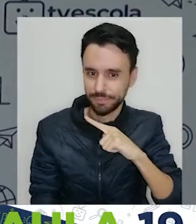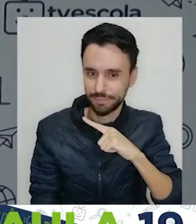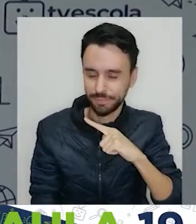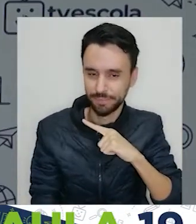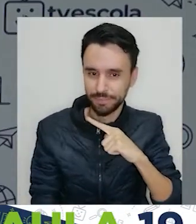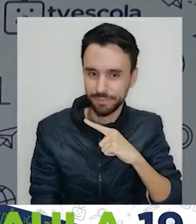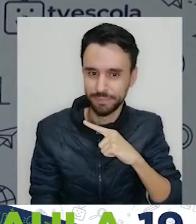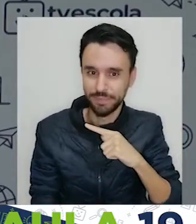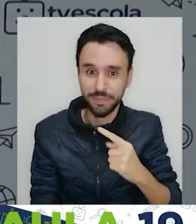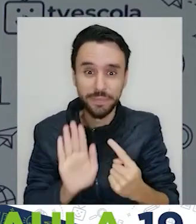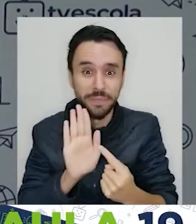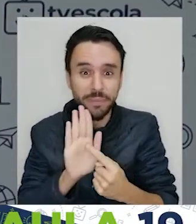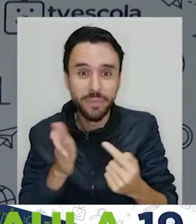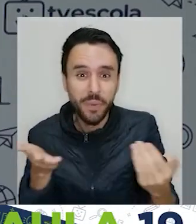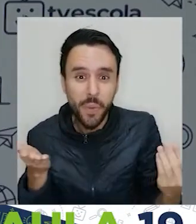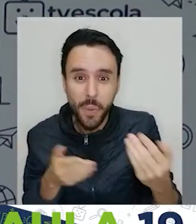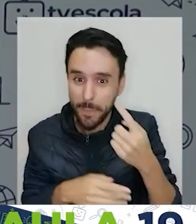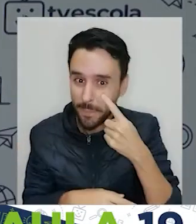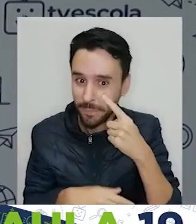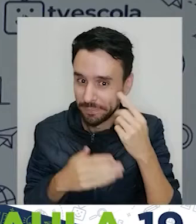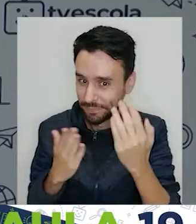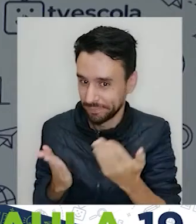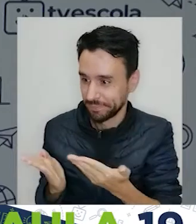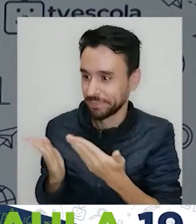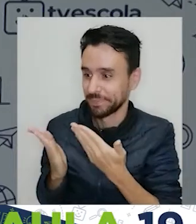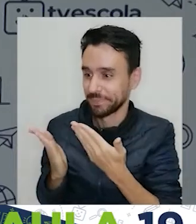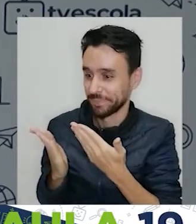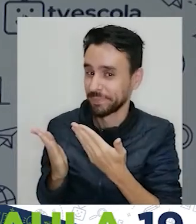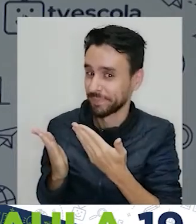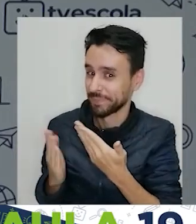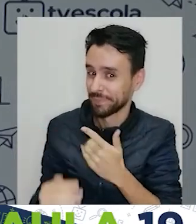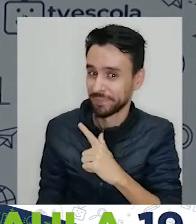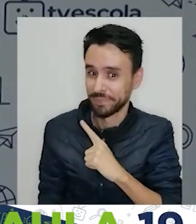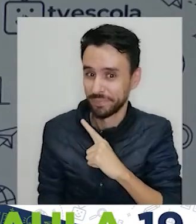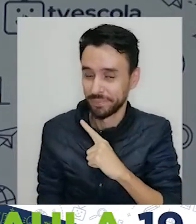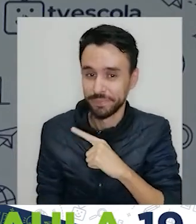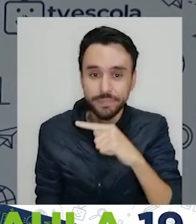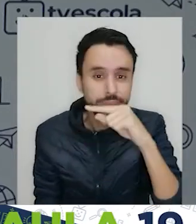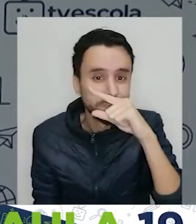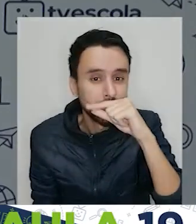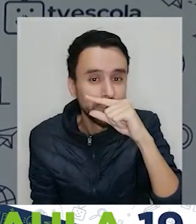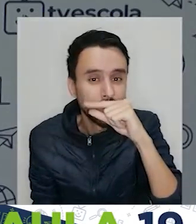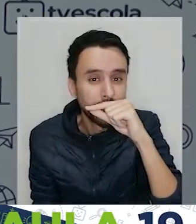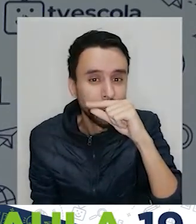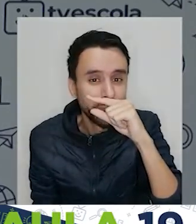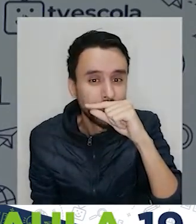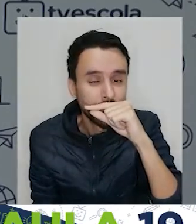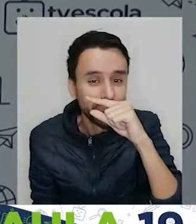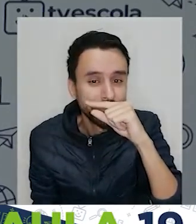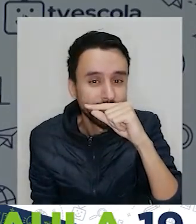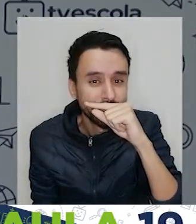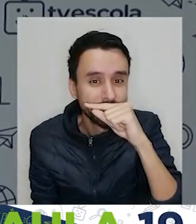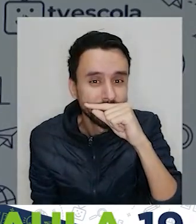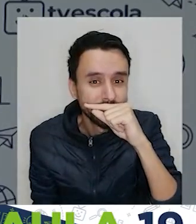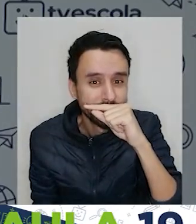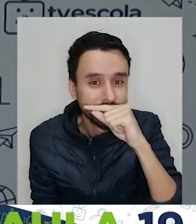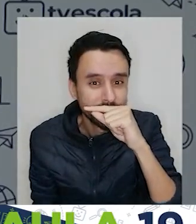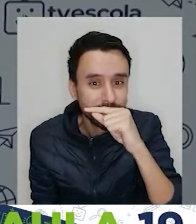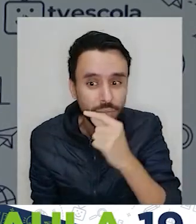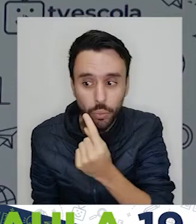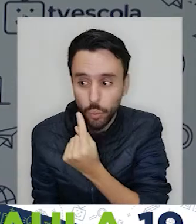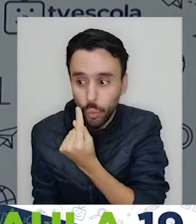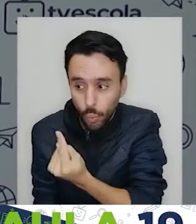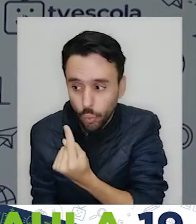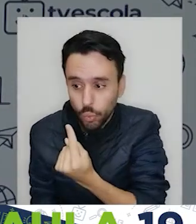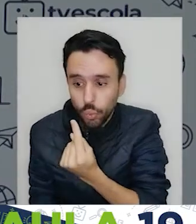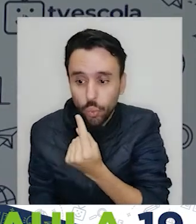para conversar na nossa aula. Vejam lá na tela. O passarinho, ele teve uma sequência de um em um, porque ele